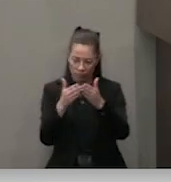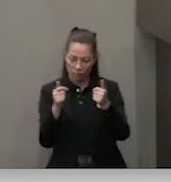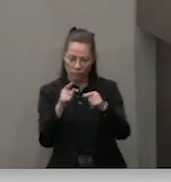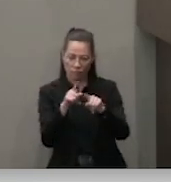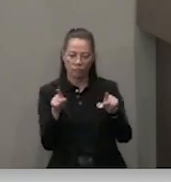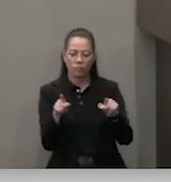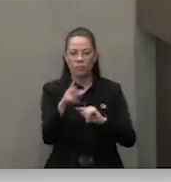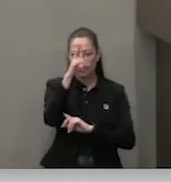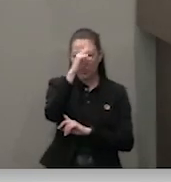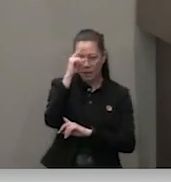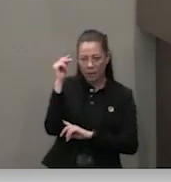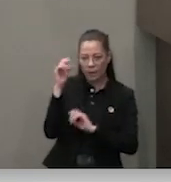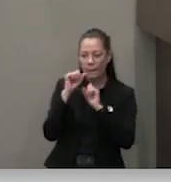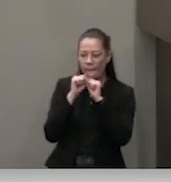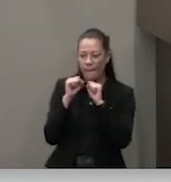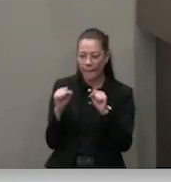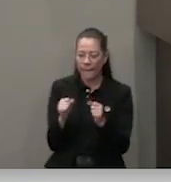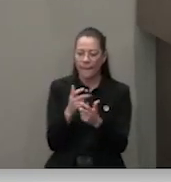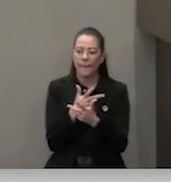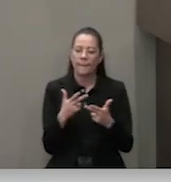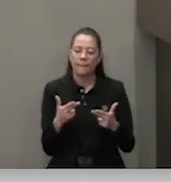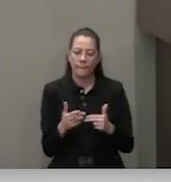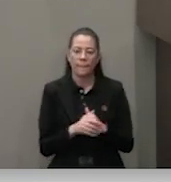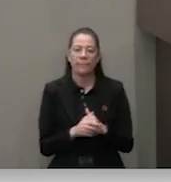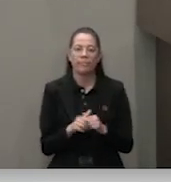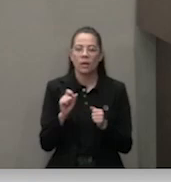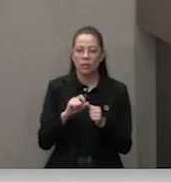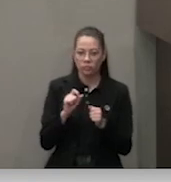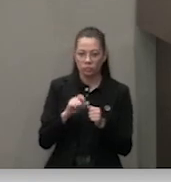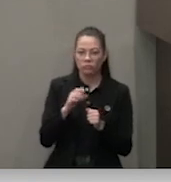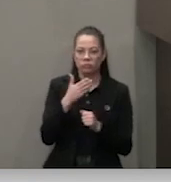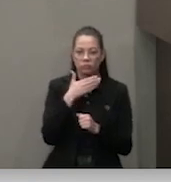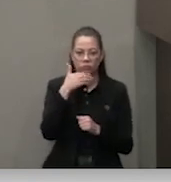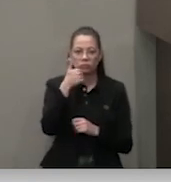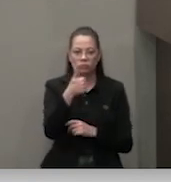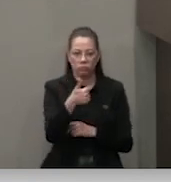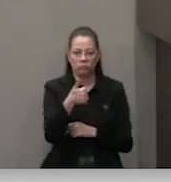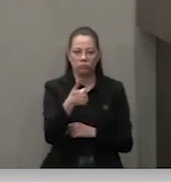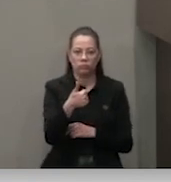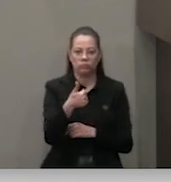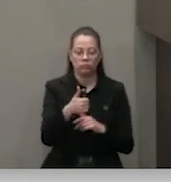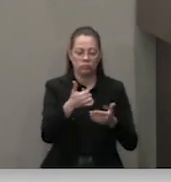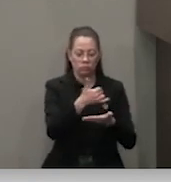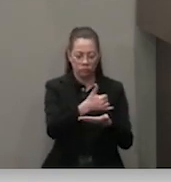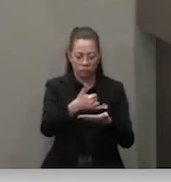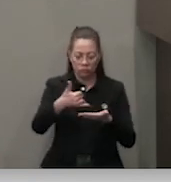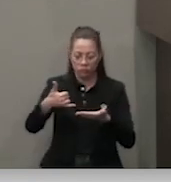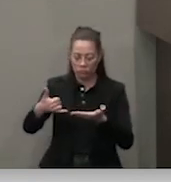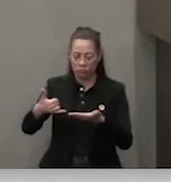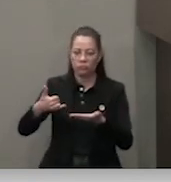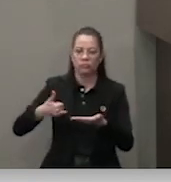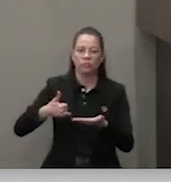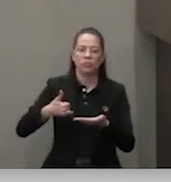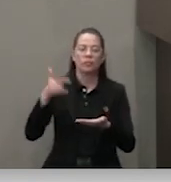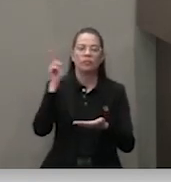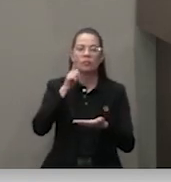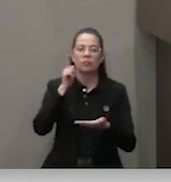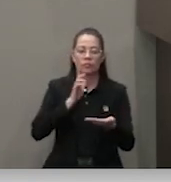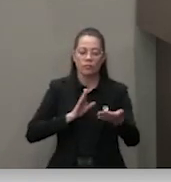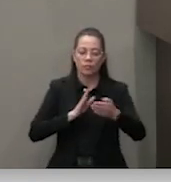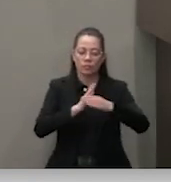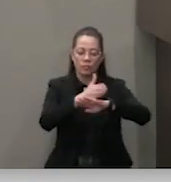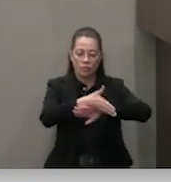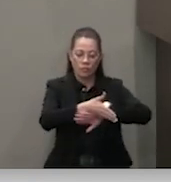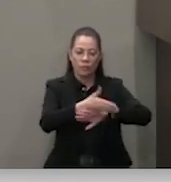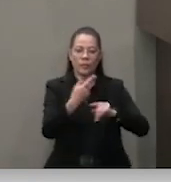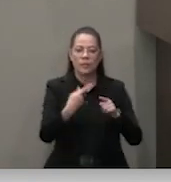executivo pro nosso secretário que faça uma melhoria naquela Estrada onde vai pro pulador porque ali foi